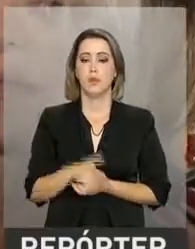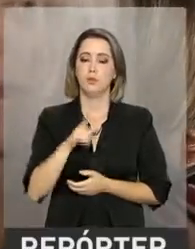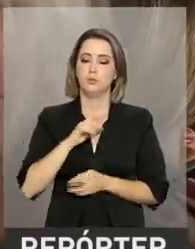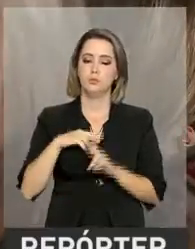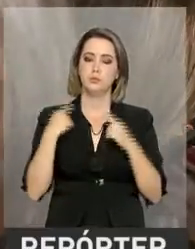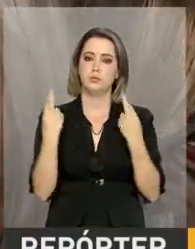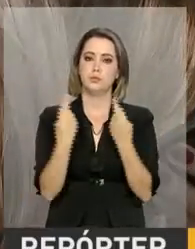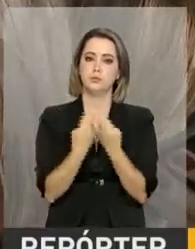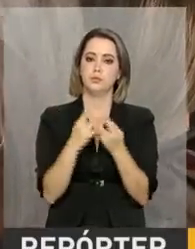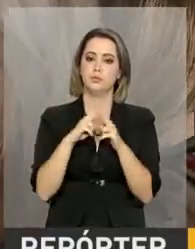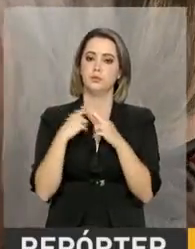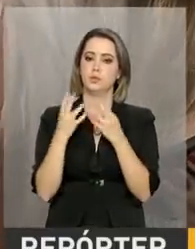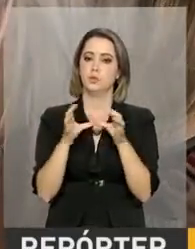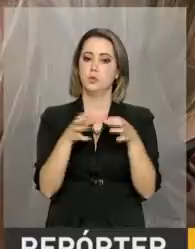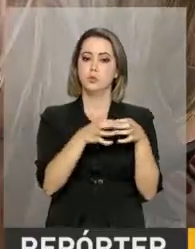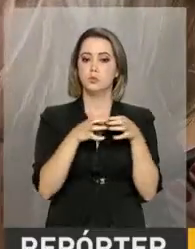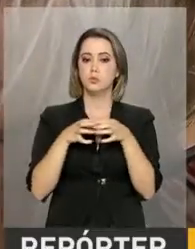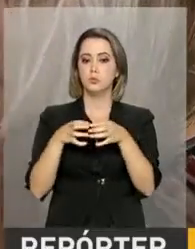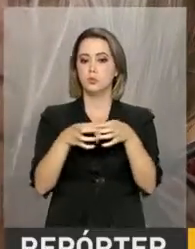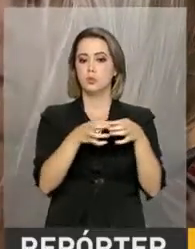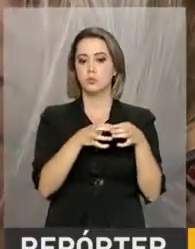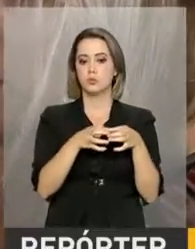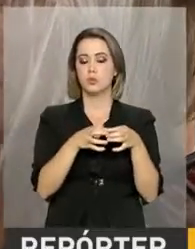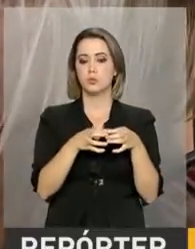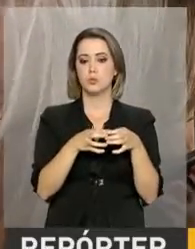com as bancadas parlamentares